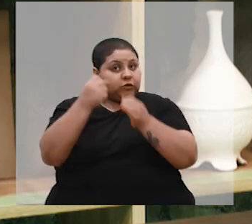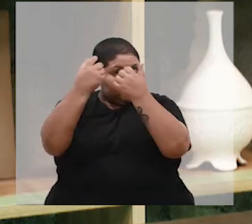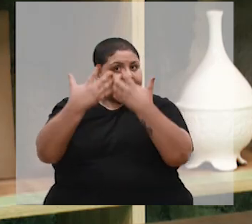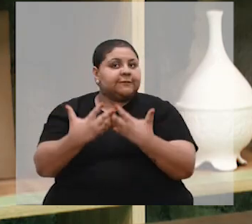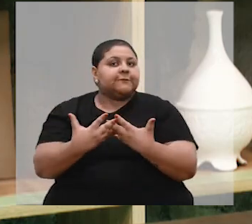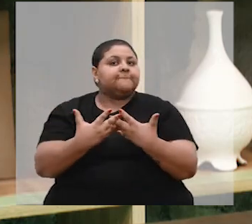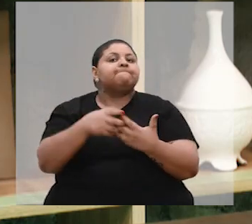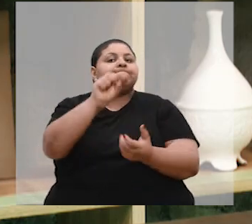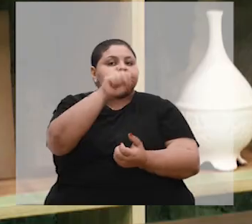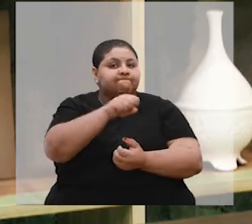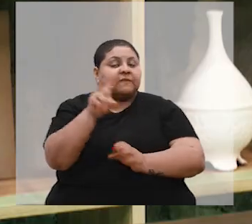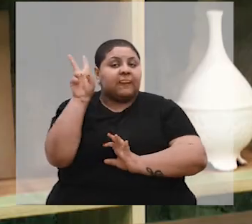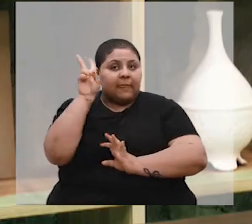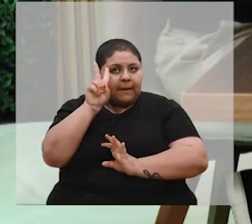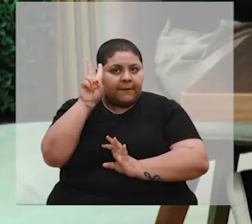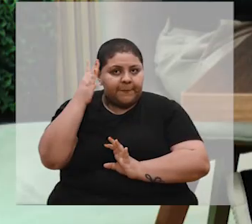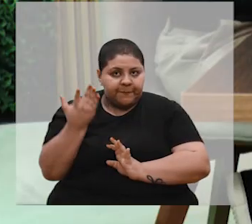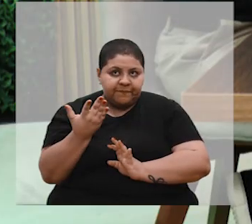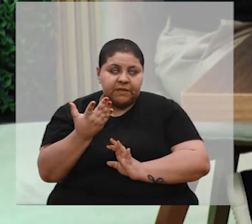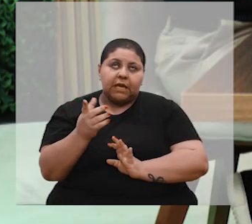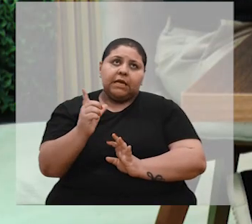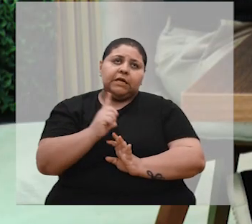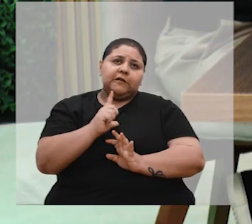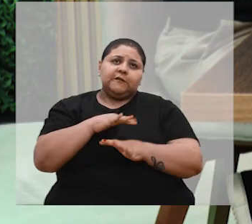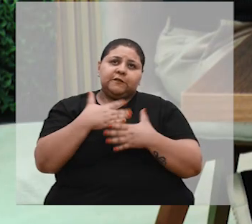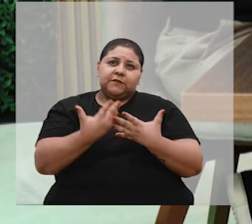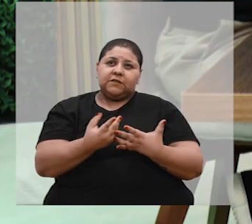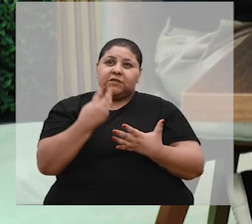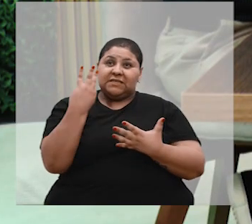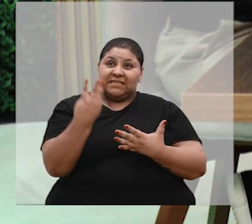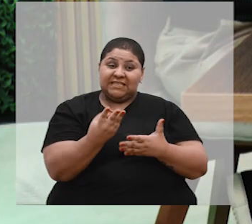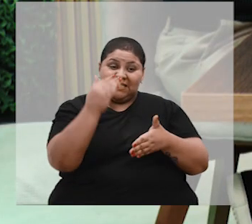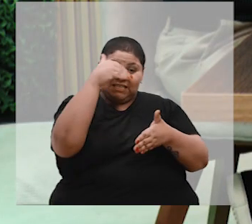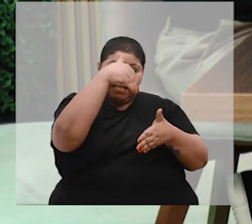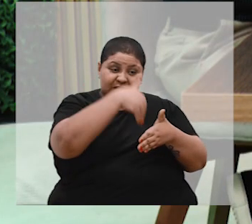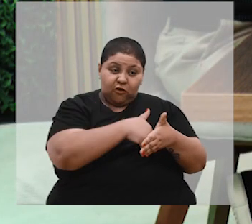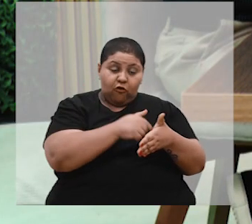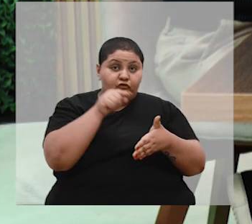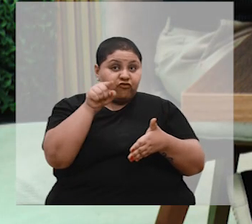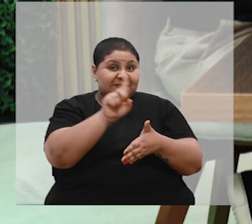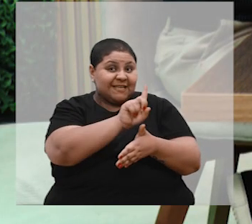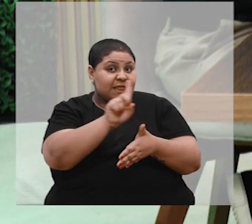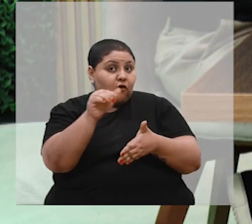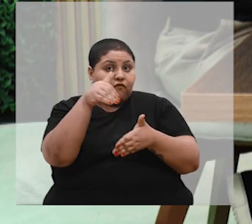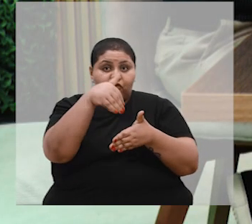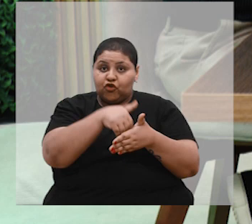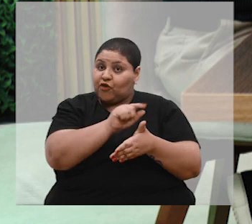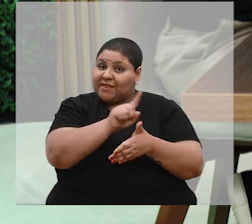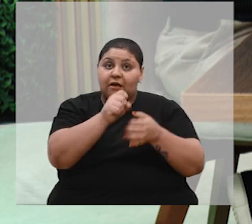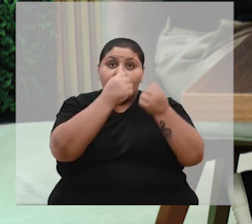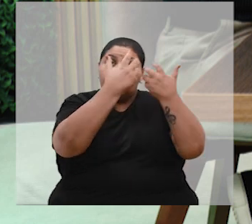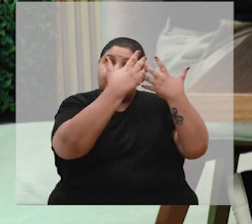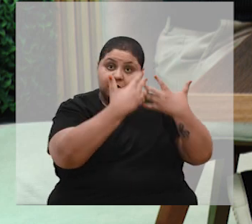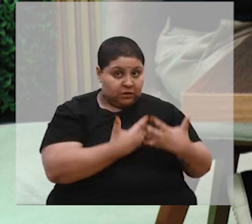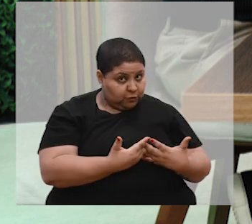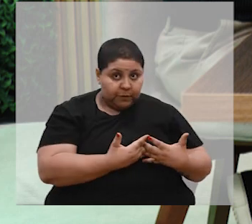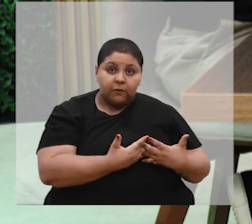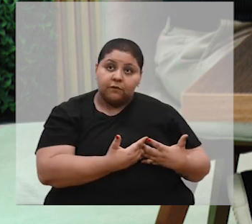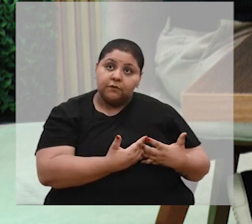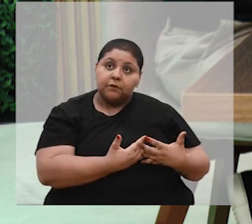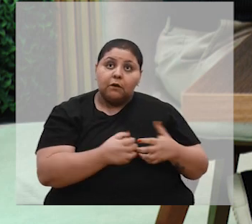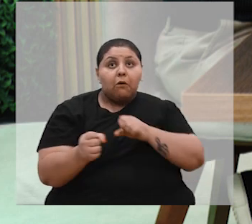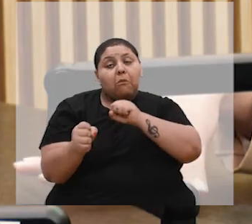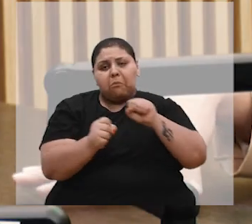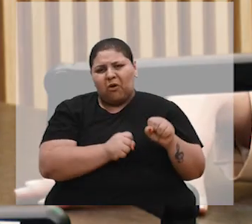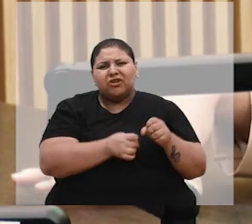justificativas diferentes. Exato, e lembrando assim, caso tenha 3 eleições nas quais você não votou e não